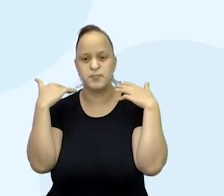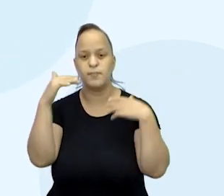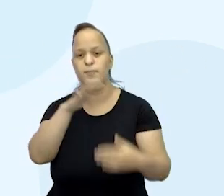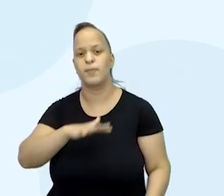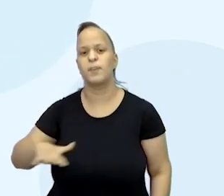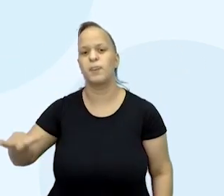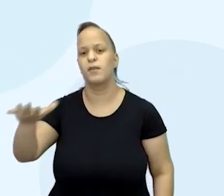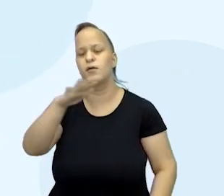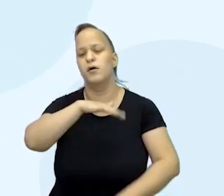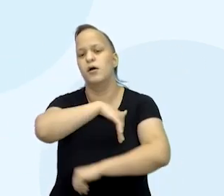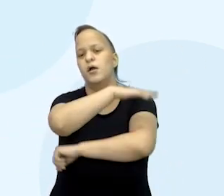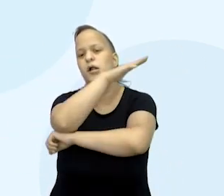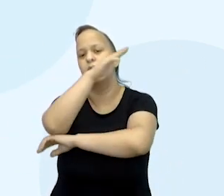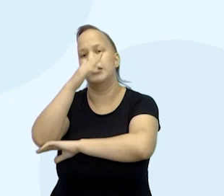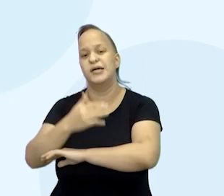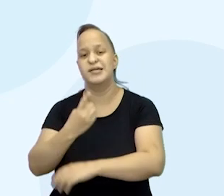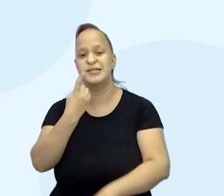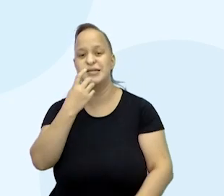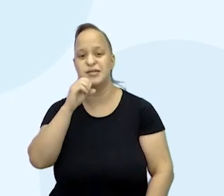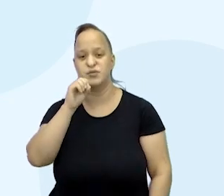103.309 metros quadrados,